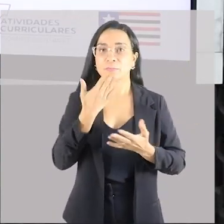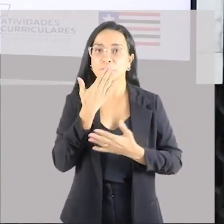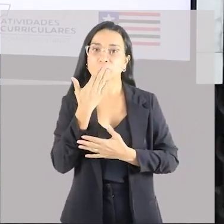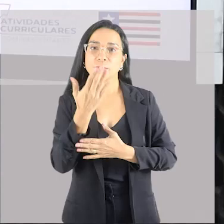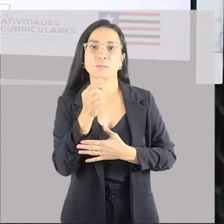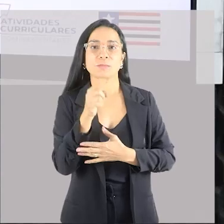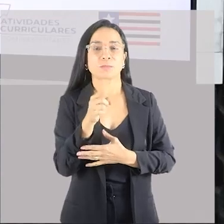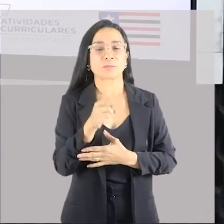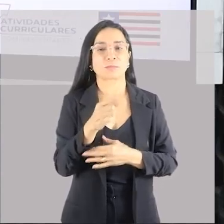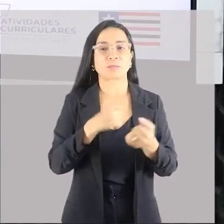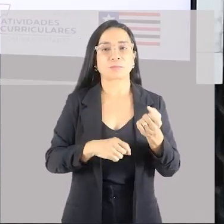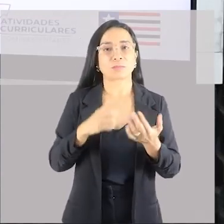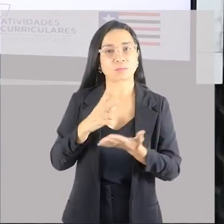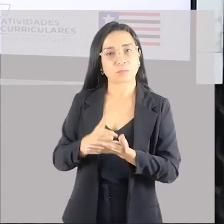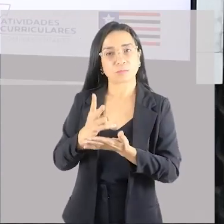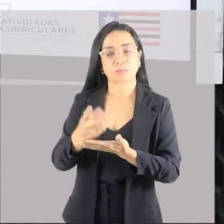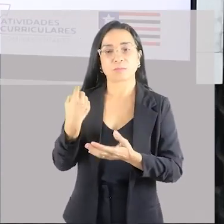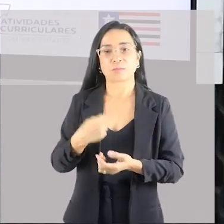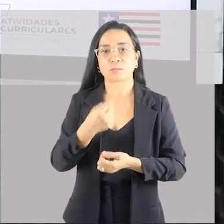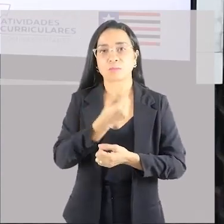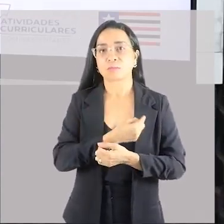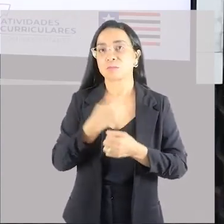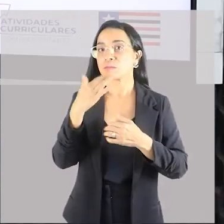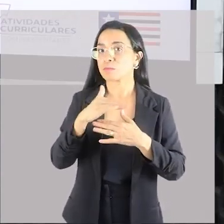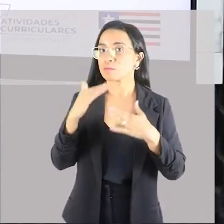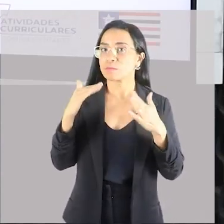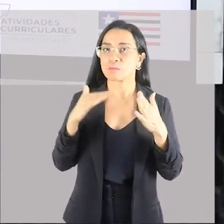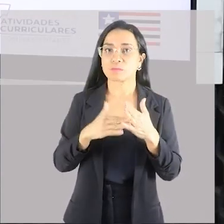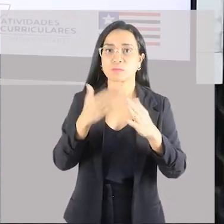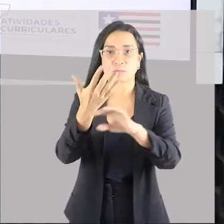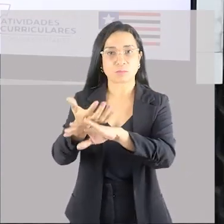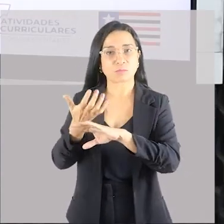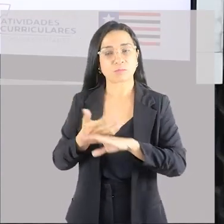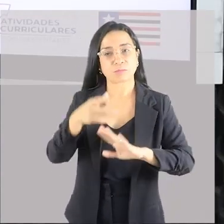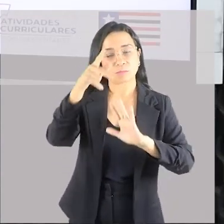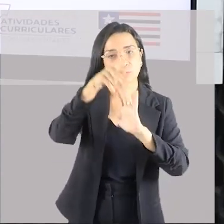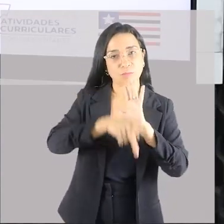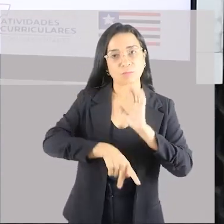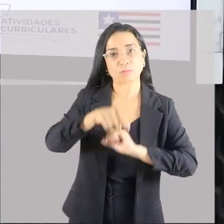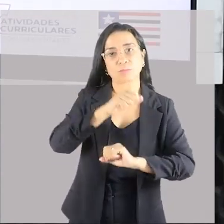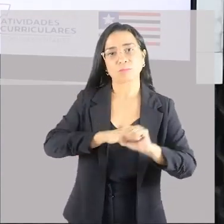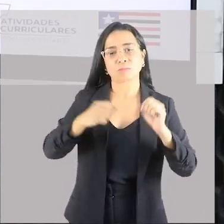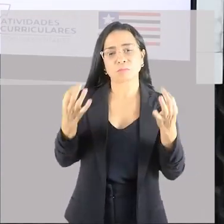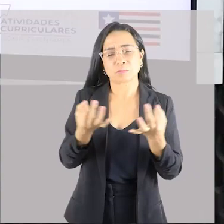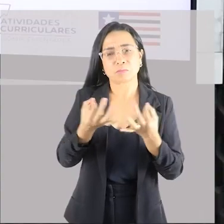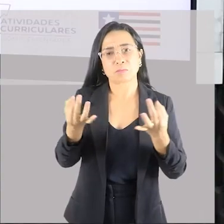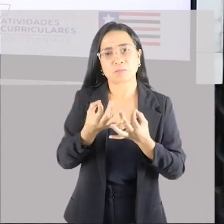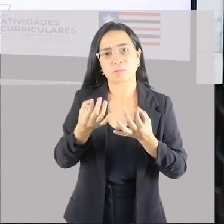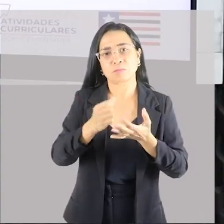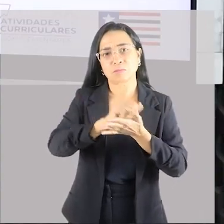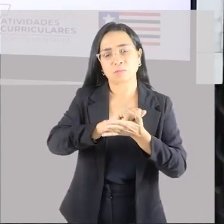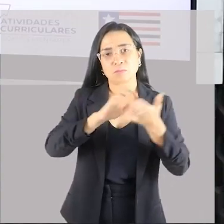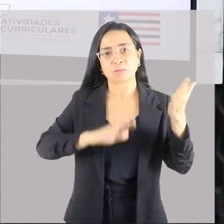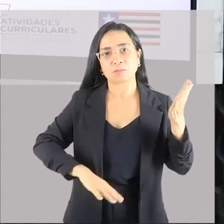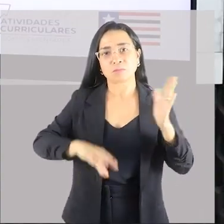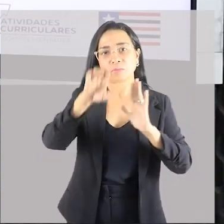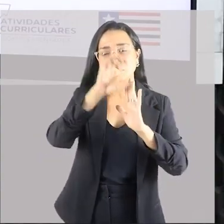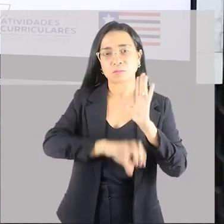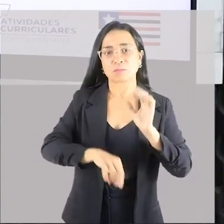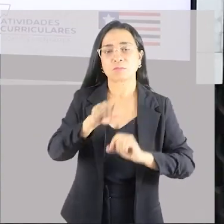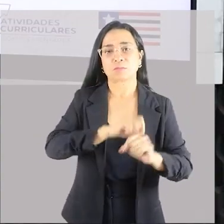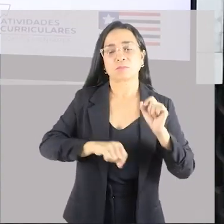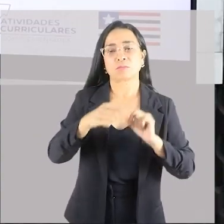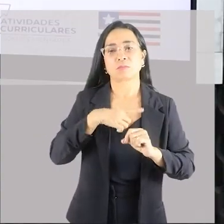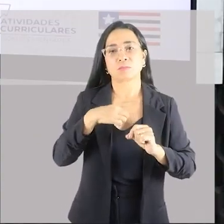pedir para continuar conosco todas as disciplinas desse projeto maravilhoso que são as atividades curriculares. Então,